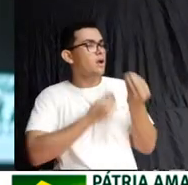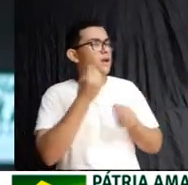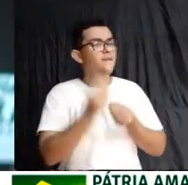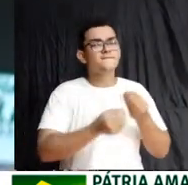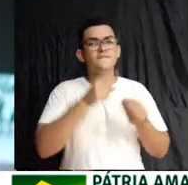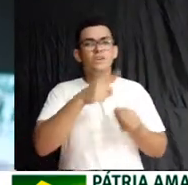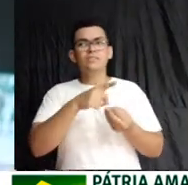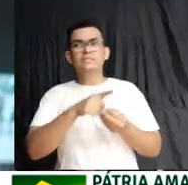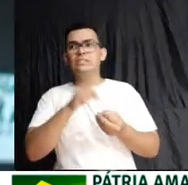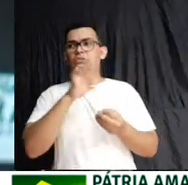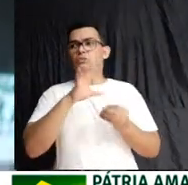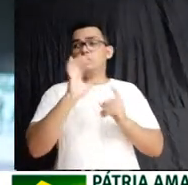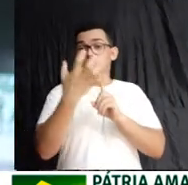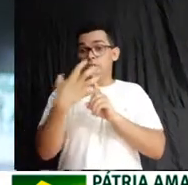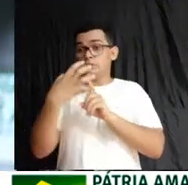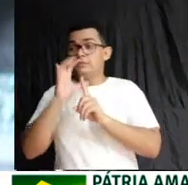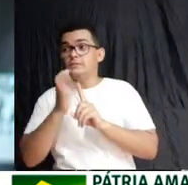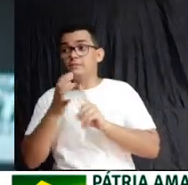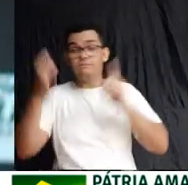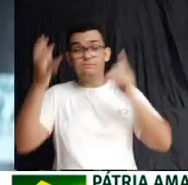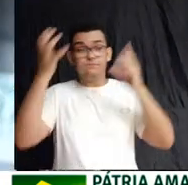quebrando cabeça.